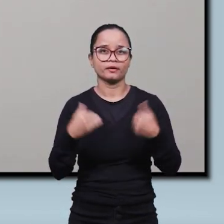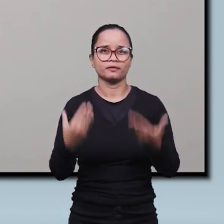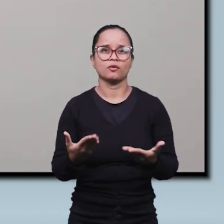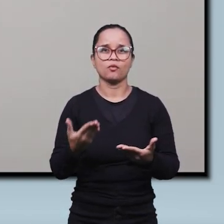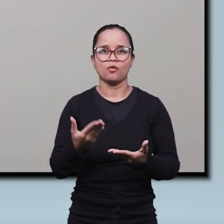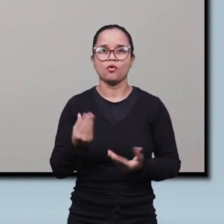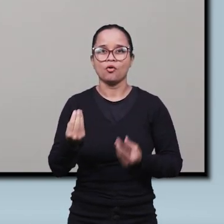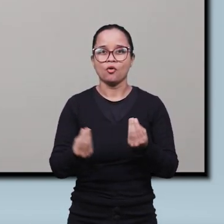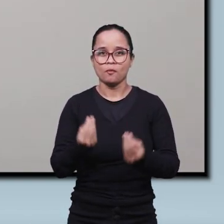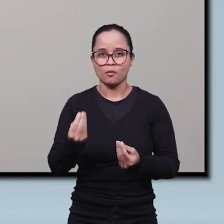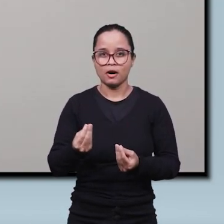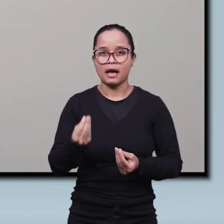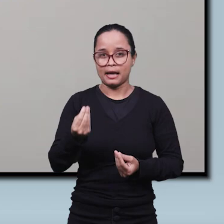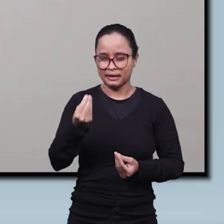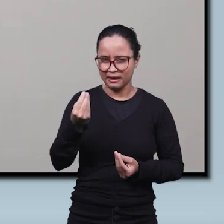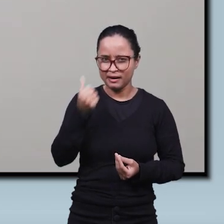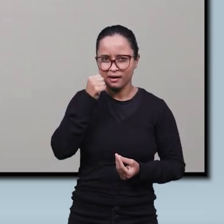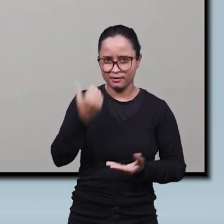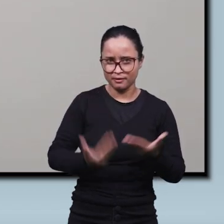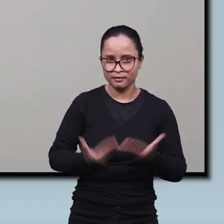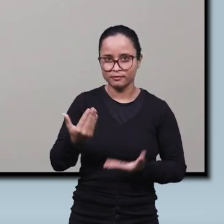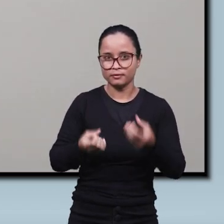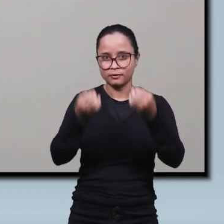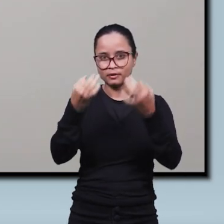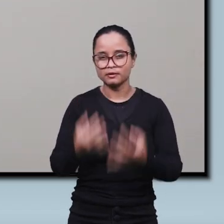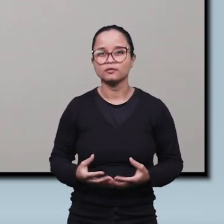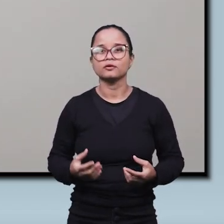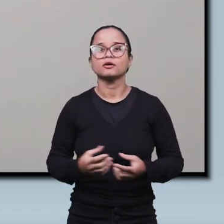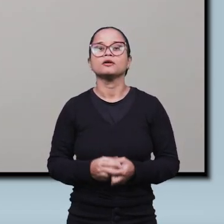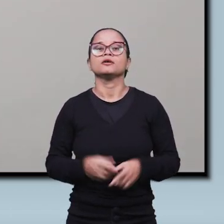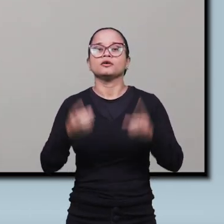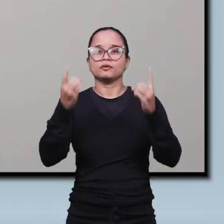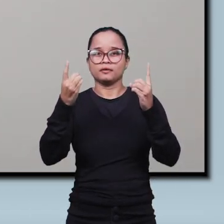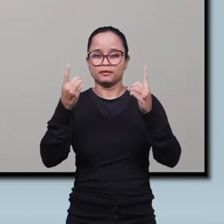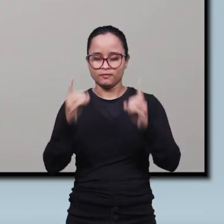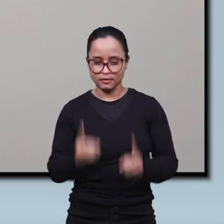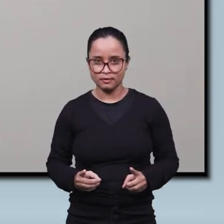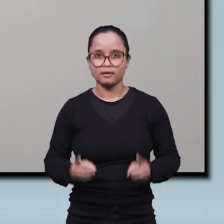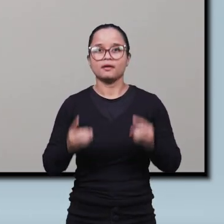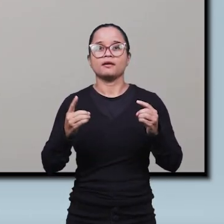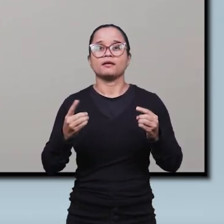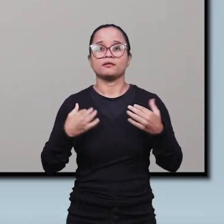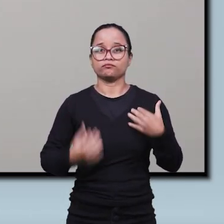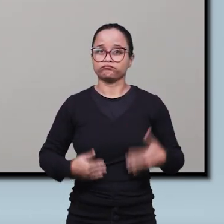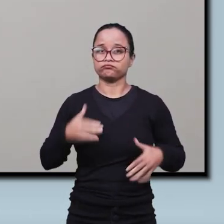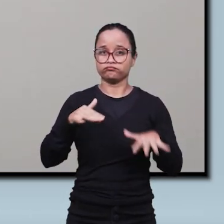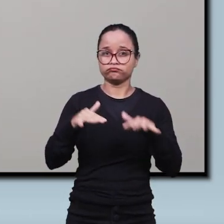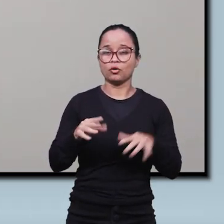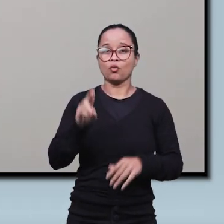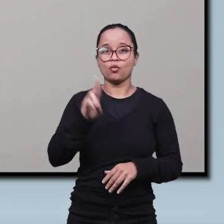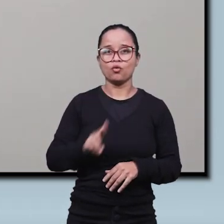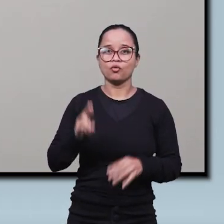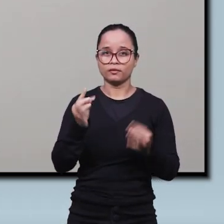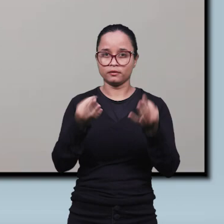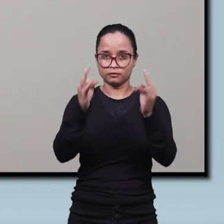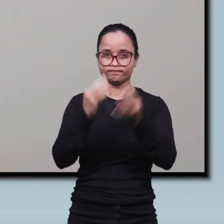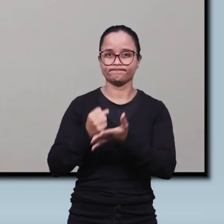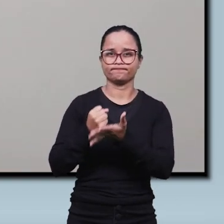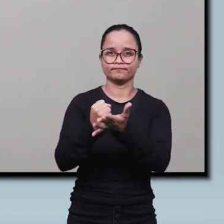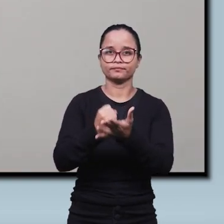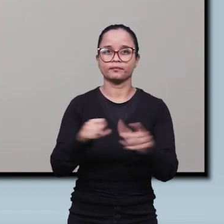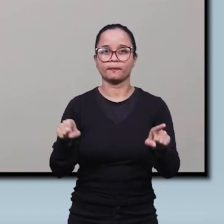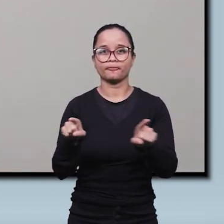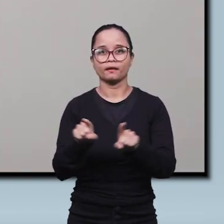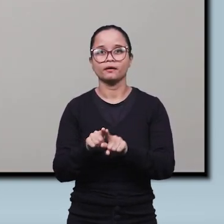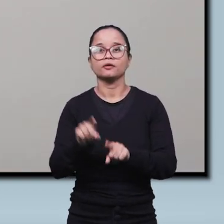nossa irmã colocou, sobre as deficiências físico-motora, o uso das tecnologias assistivas em favor dos